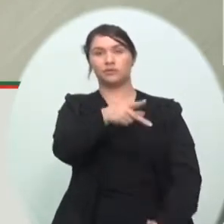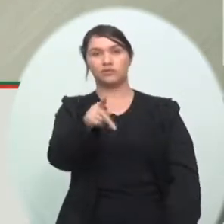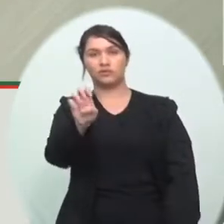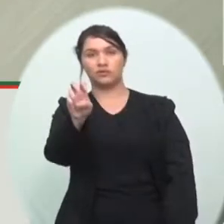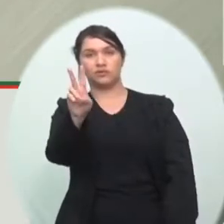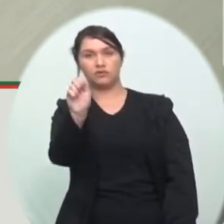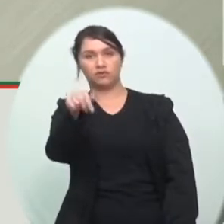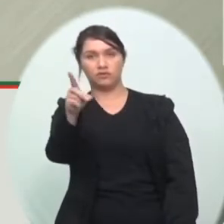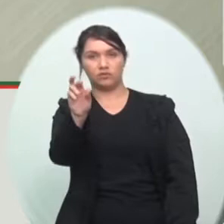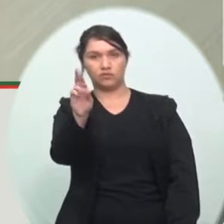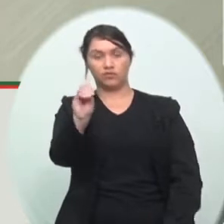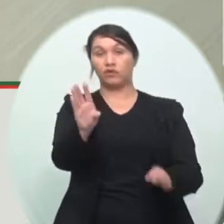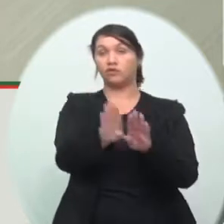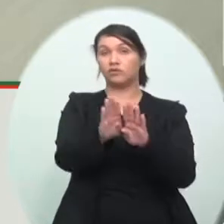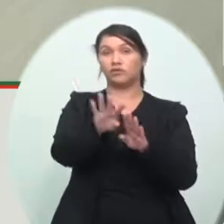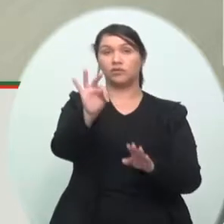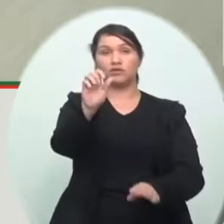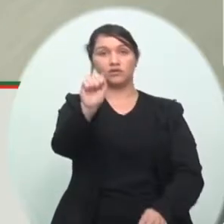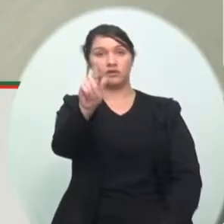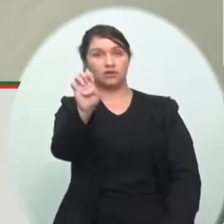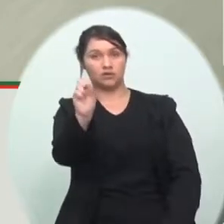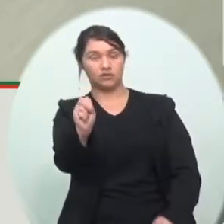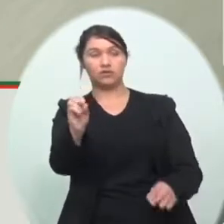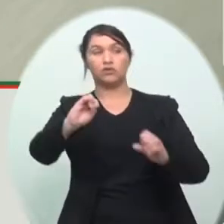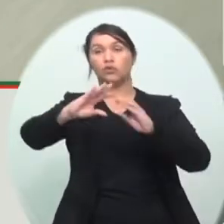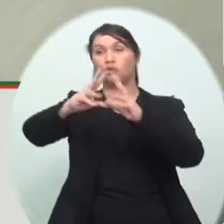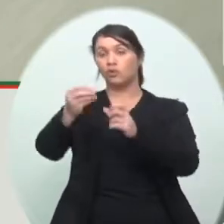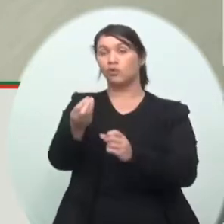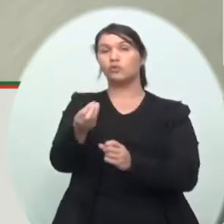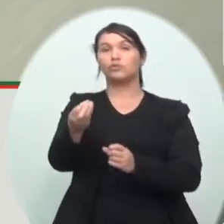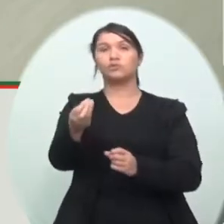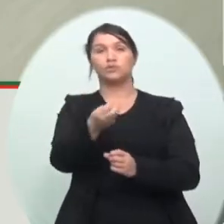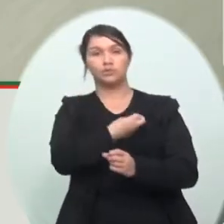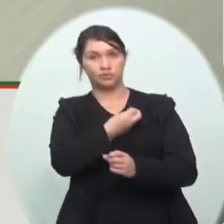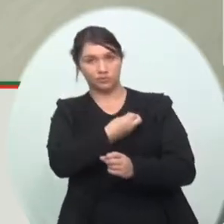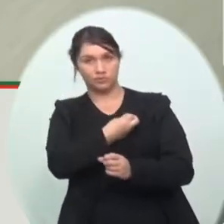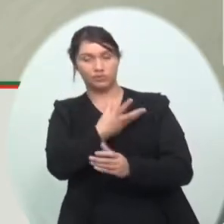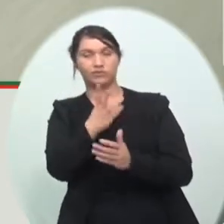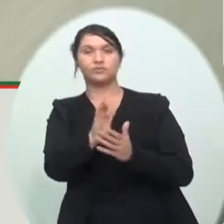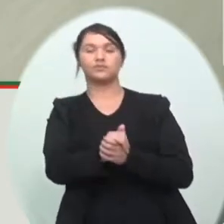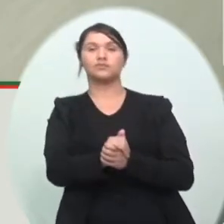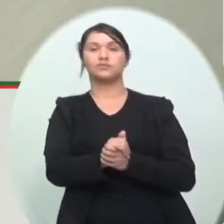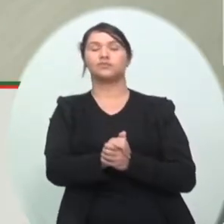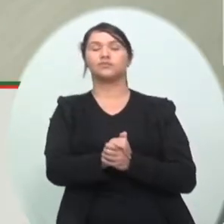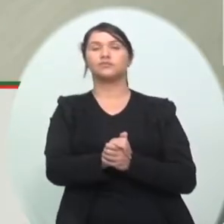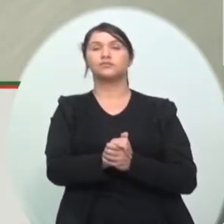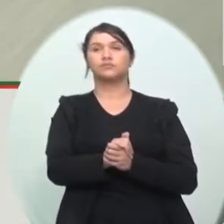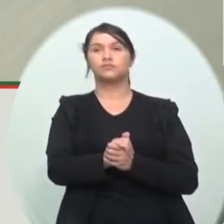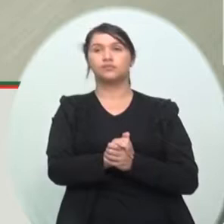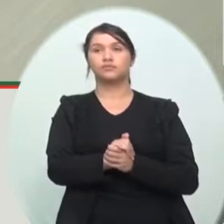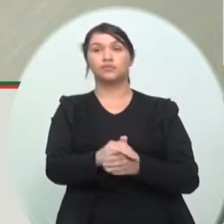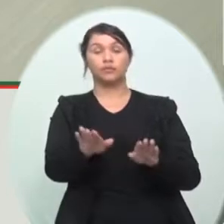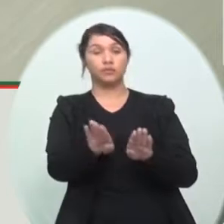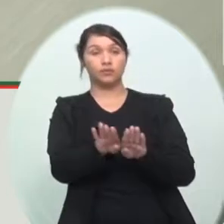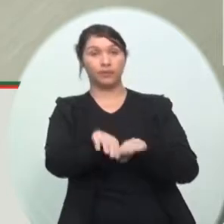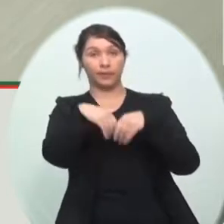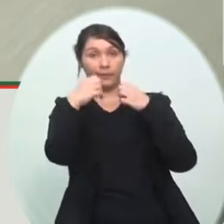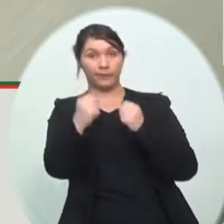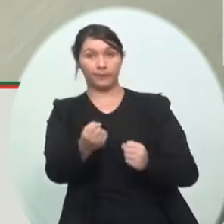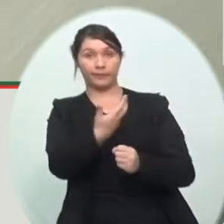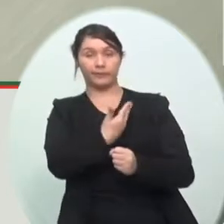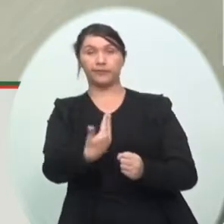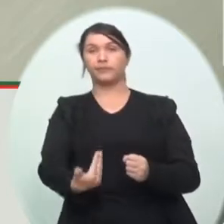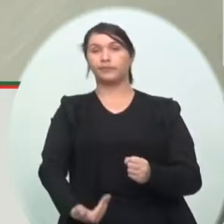professor Tales, todo o pessoal que nos acompanha no Comitê de Implantação do Centro de Inovação, o poder público, que